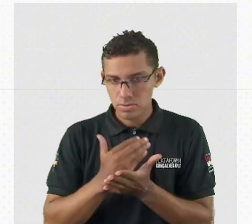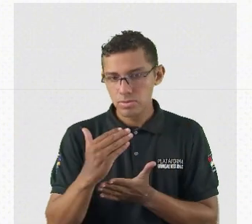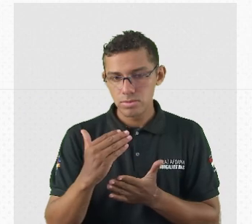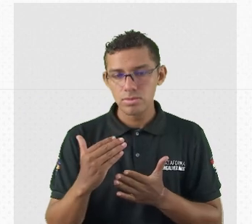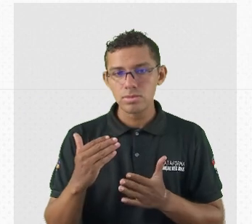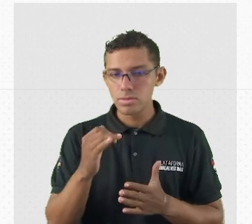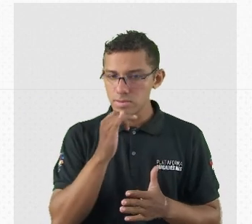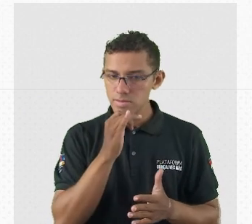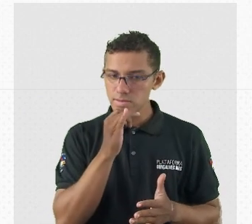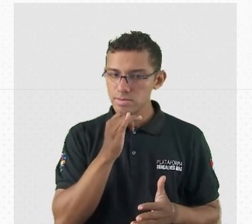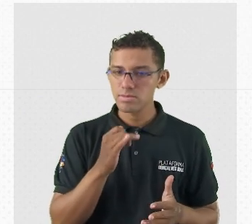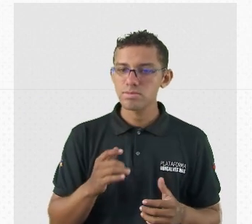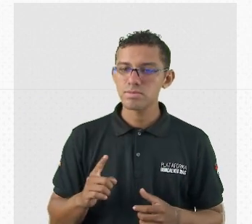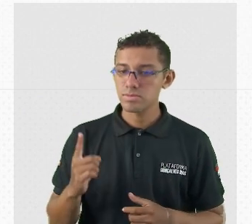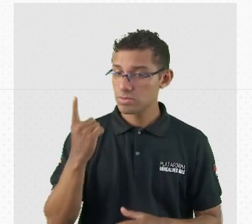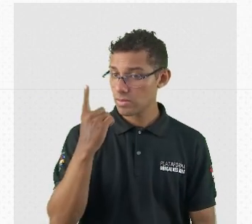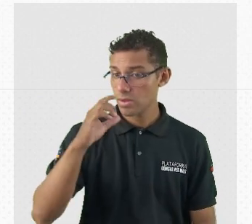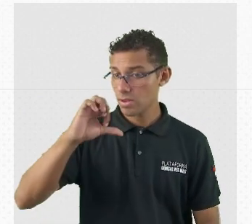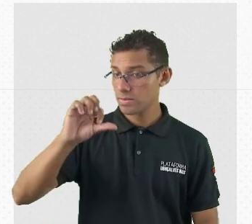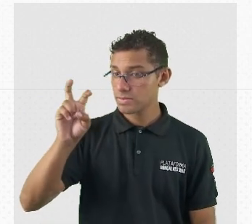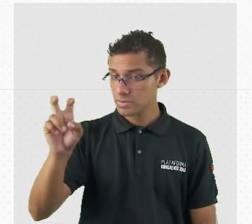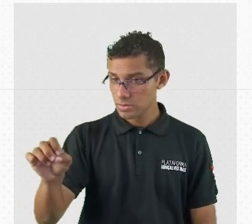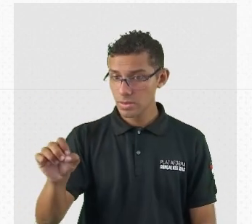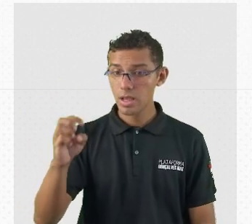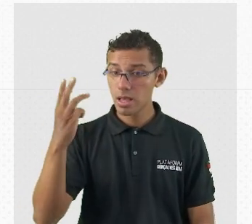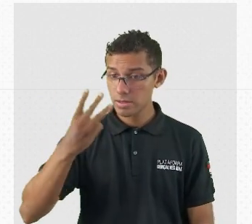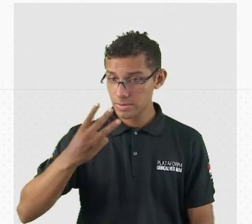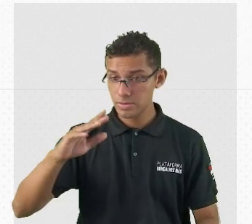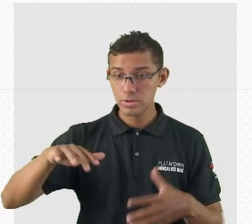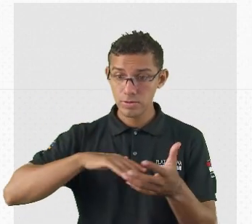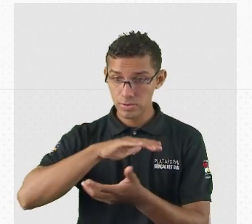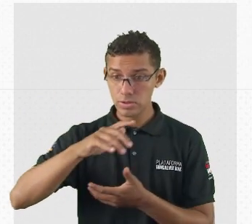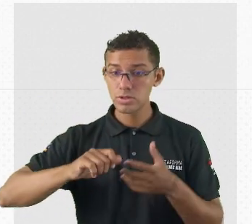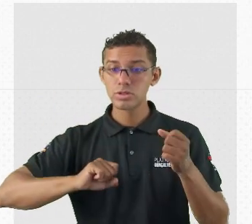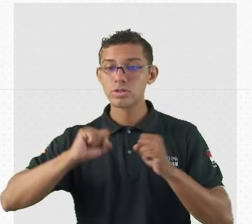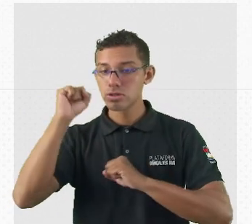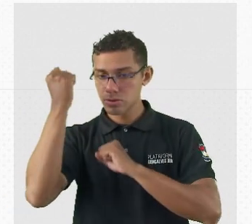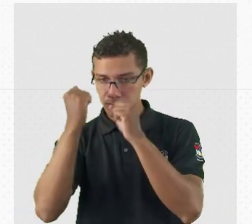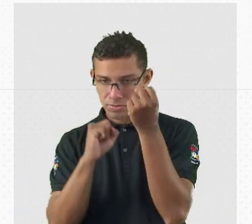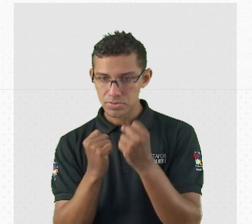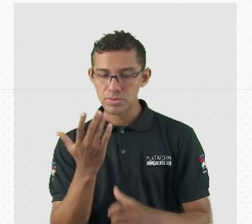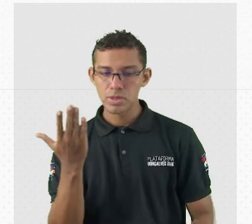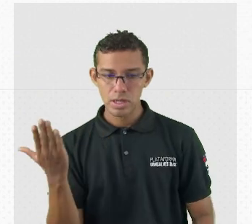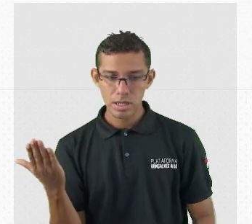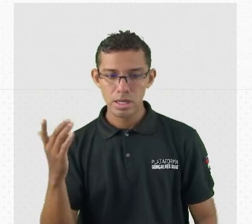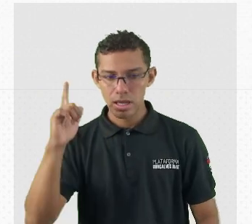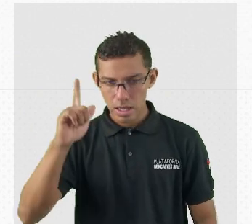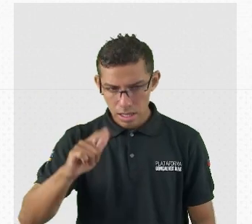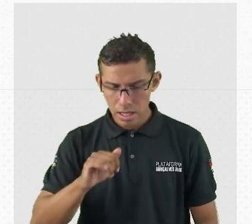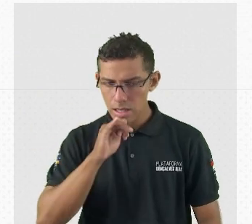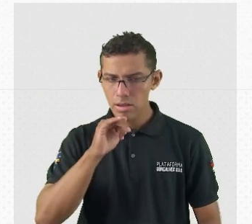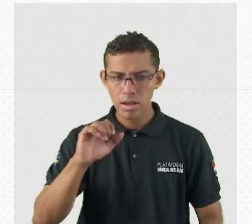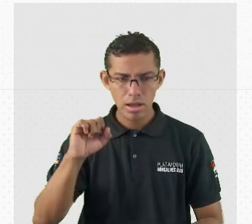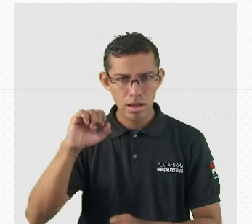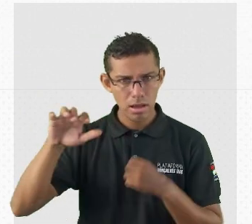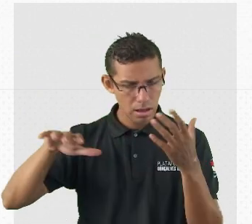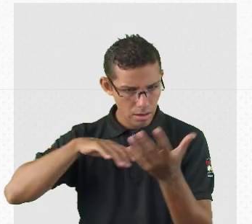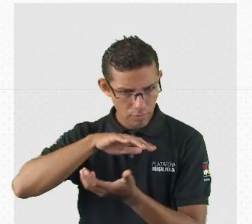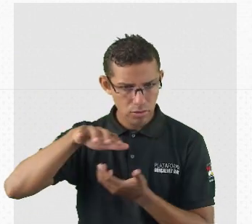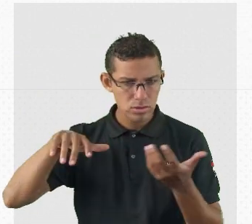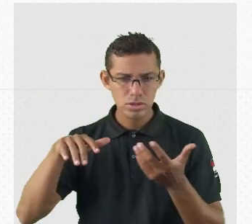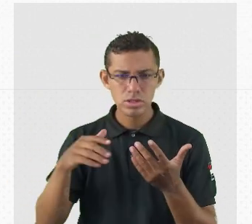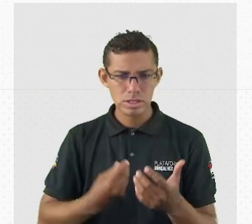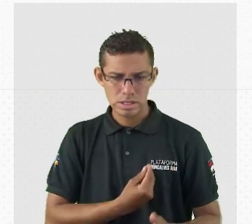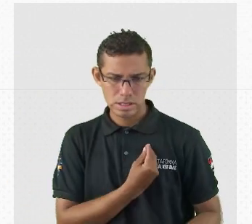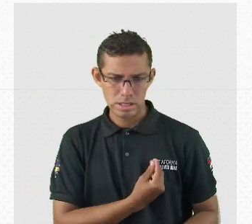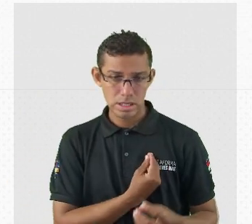partir da década de 50, o início da terceira revolução industrial, tá? Que é uma revolução ainda muito presente até hoje. A gente está na